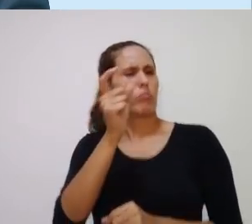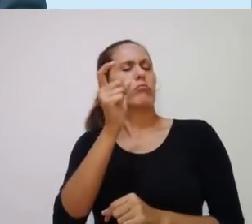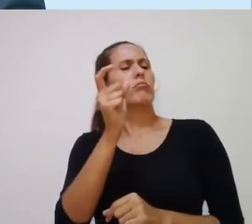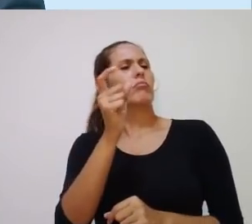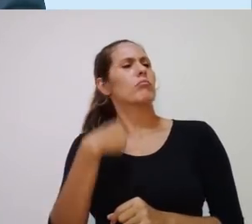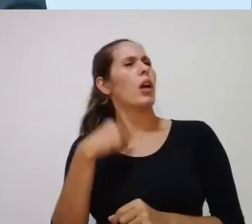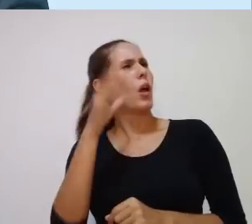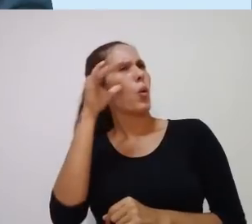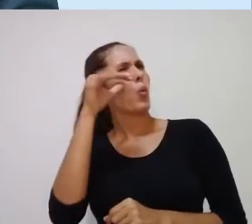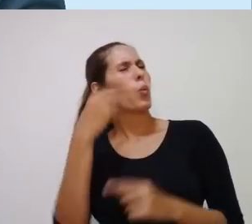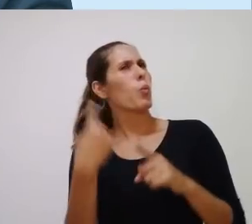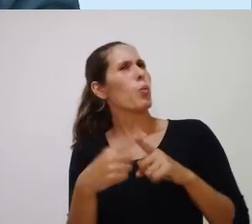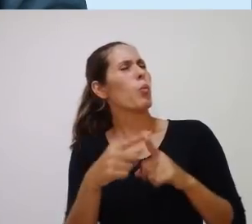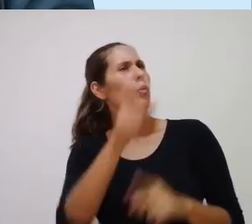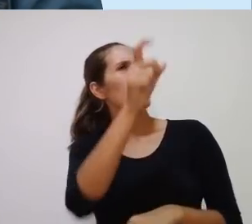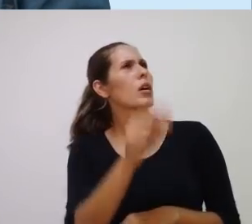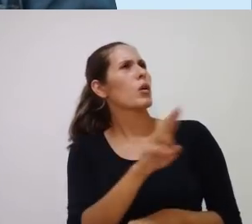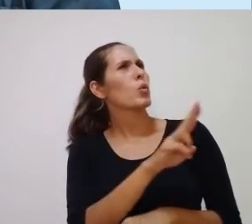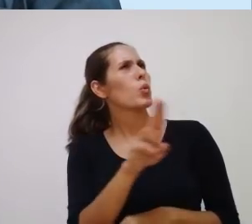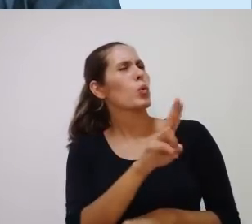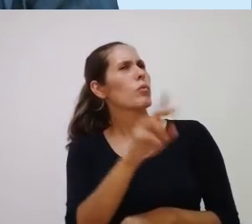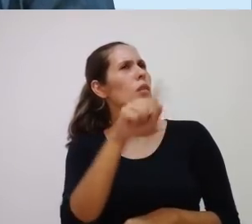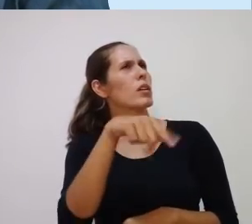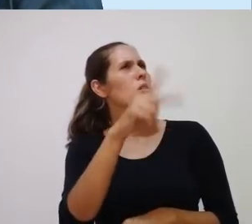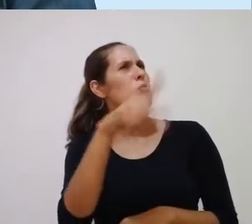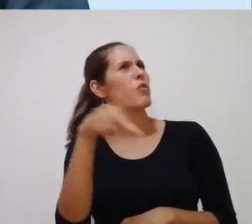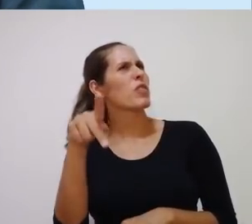por que esse professor padre